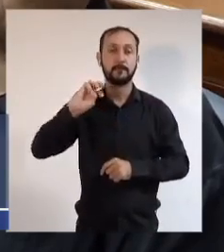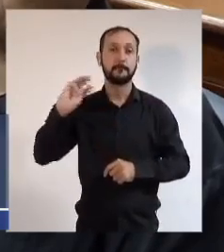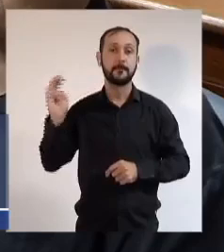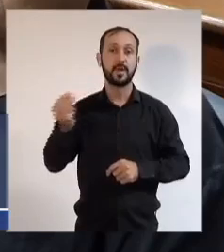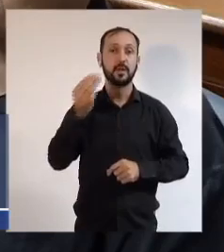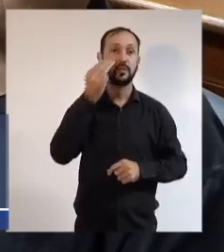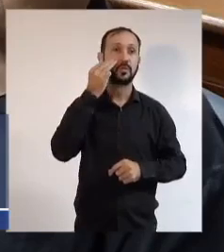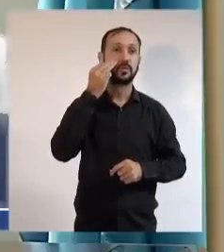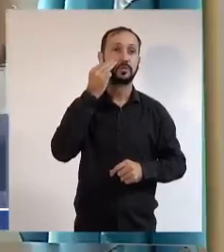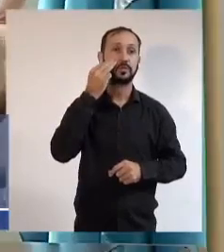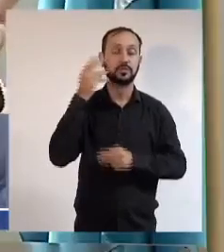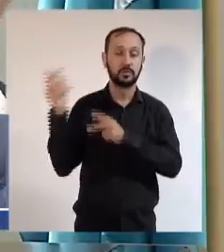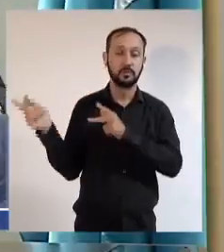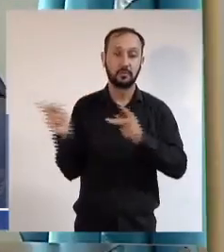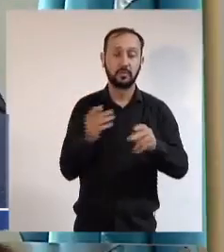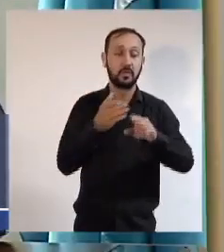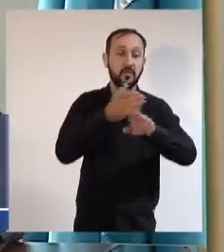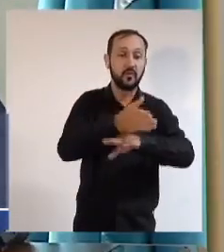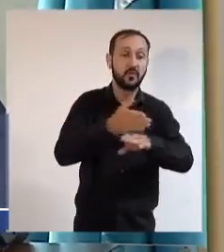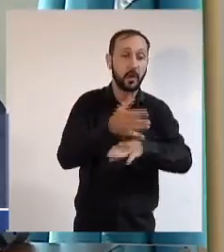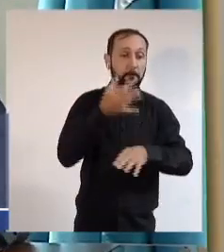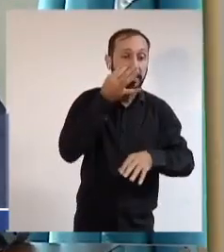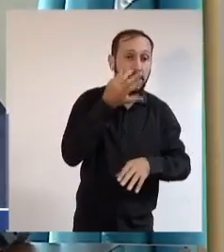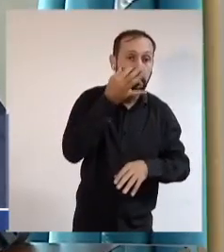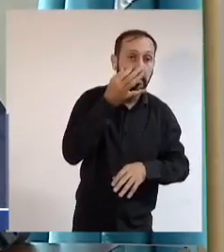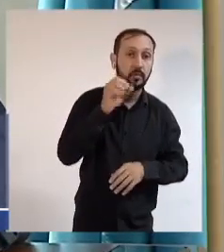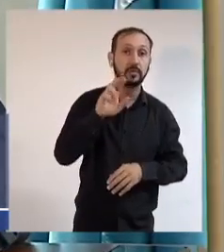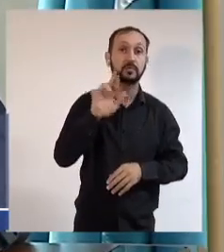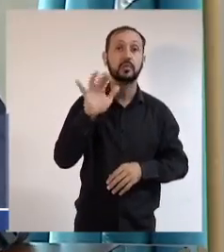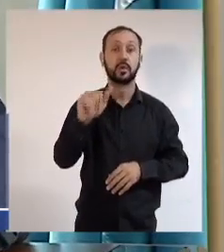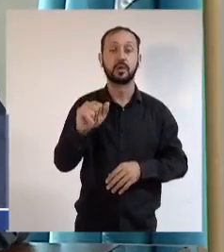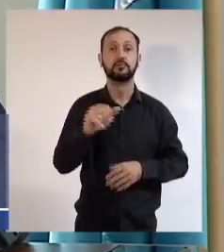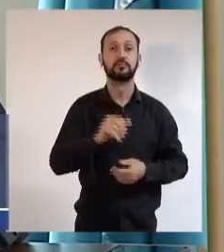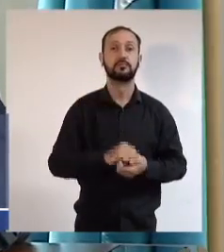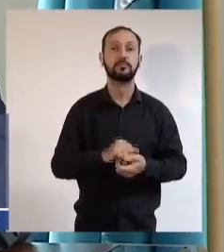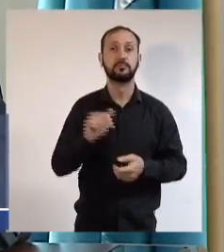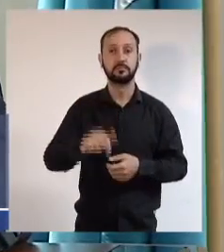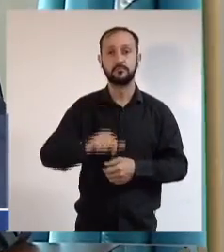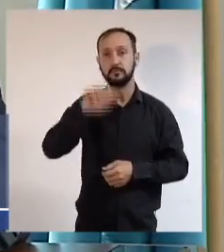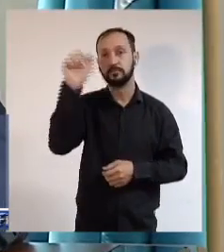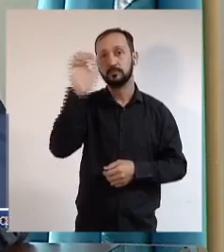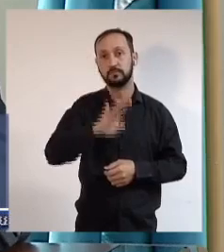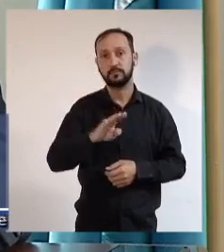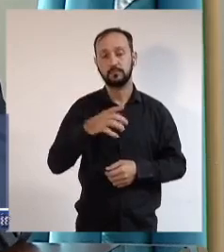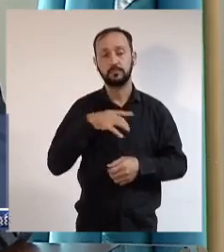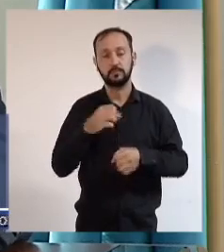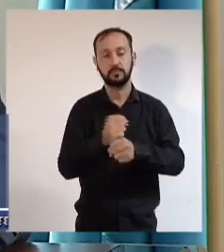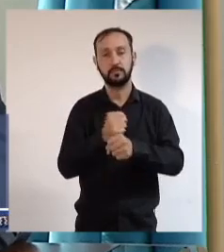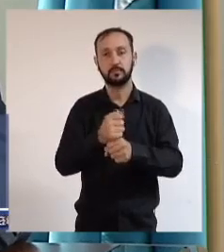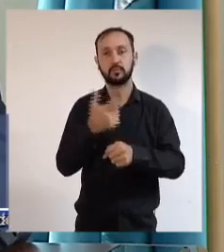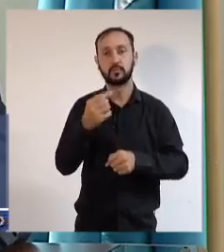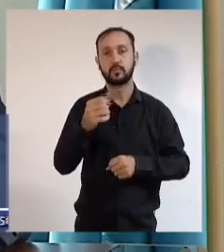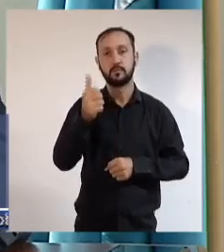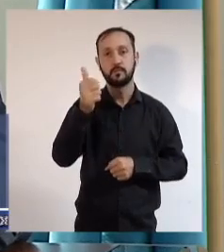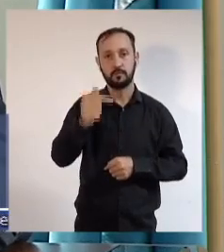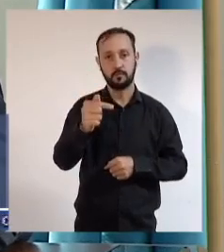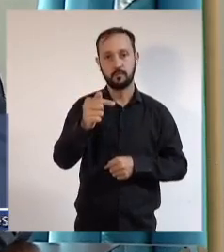visitações nas suas unidades de conservação o brasil em 2017